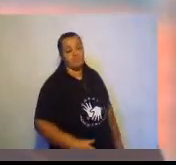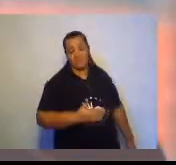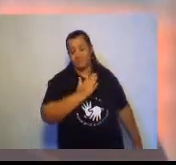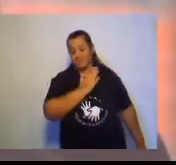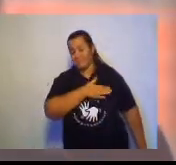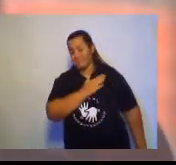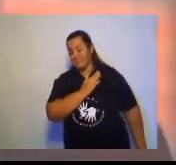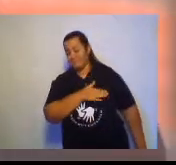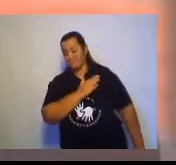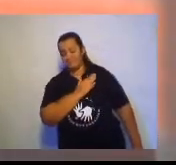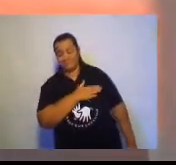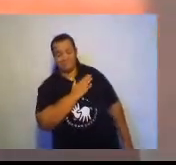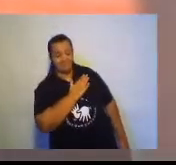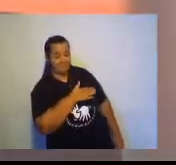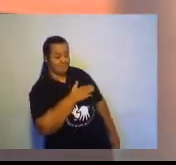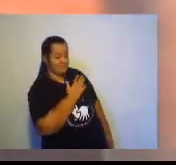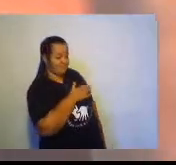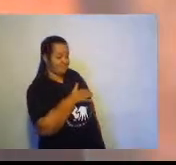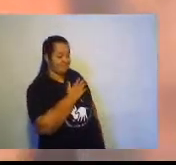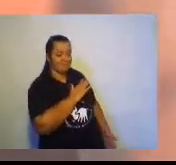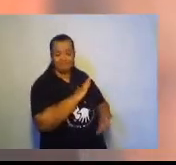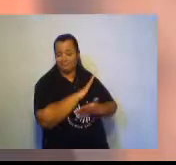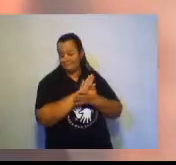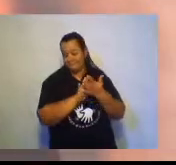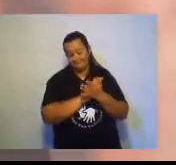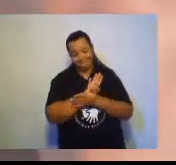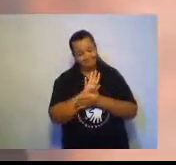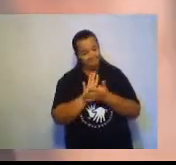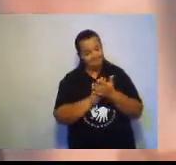Um coração